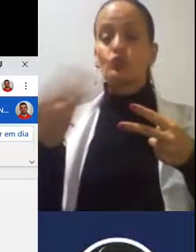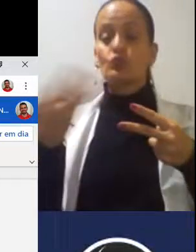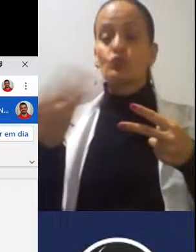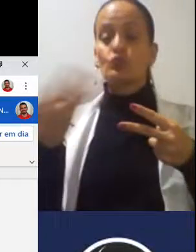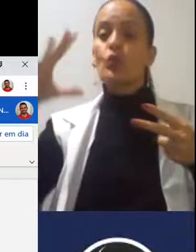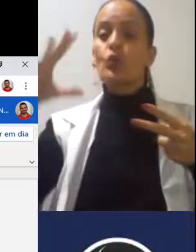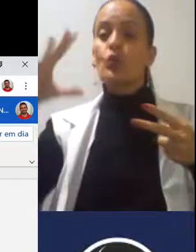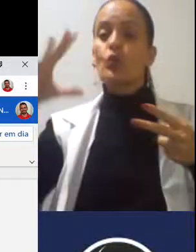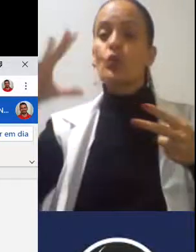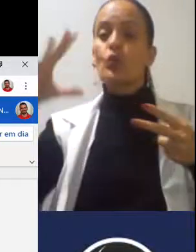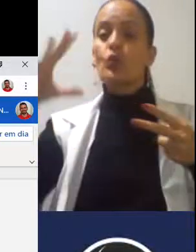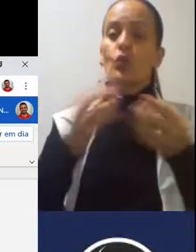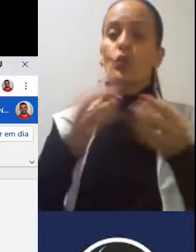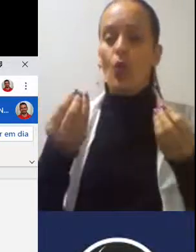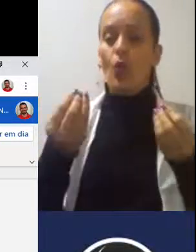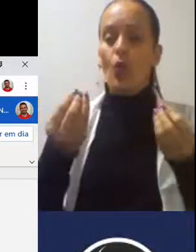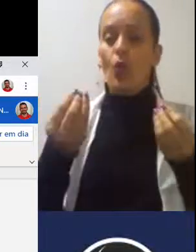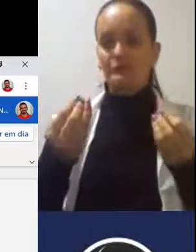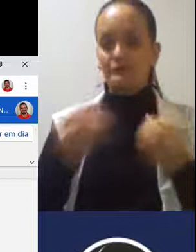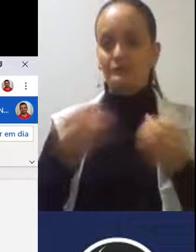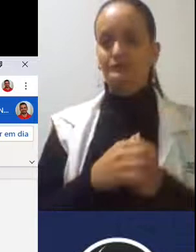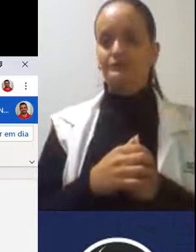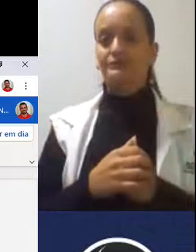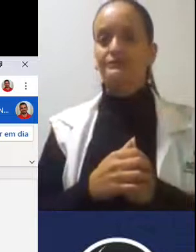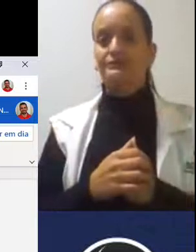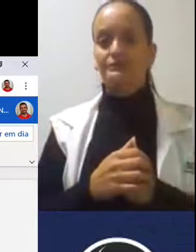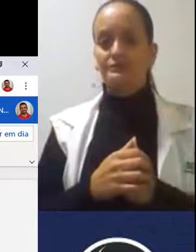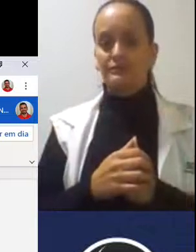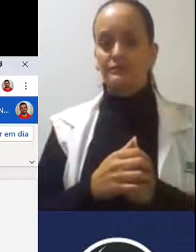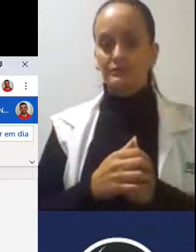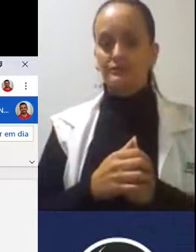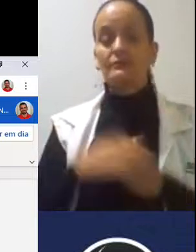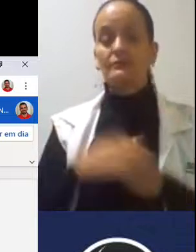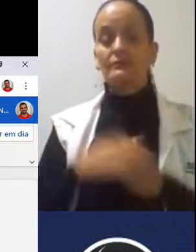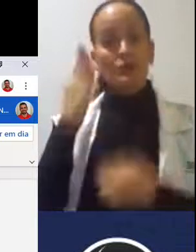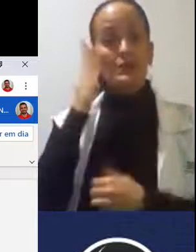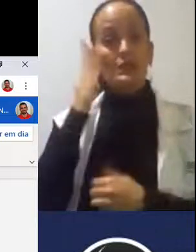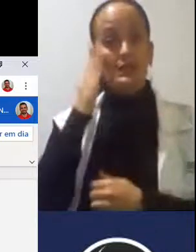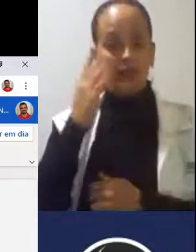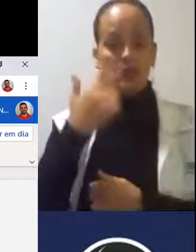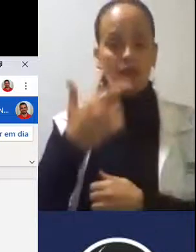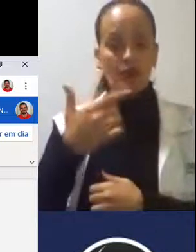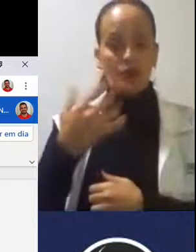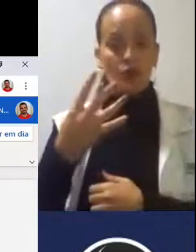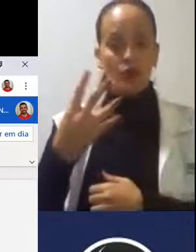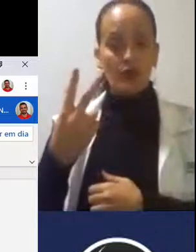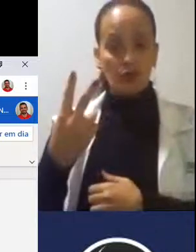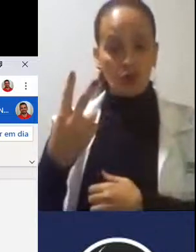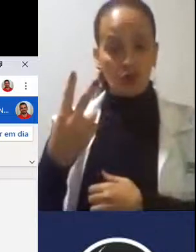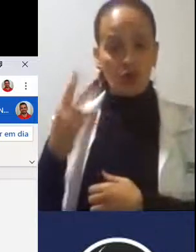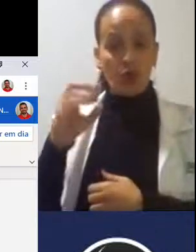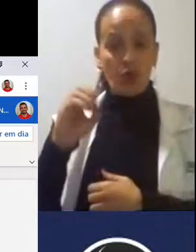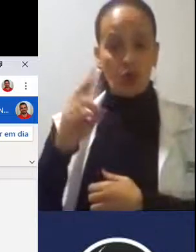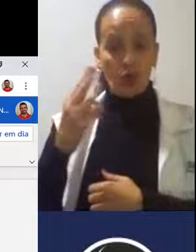gente sabe que esse valor 242 é o valor de quê? De cada lâmpada.